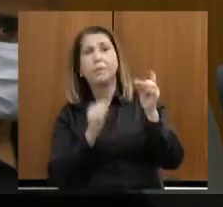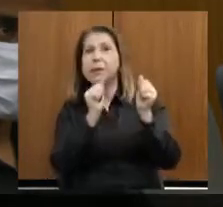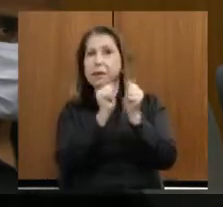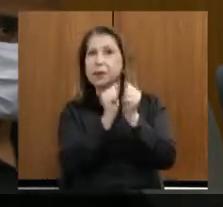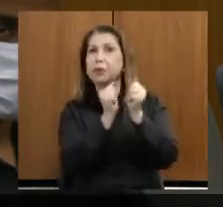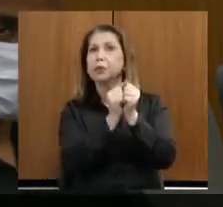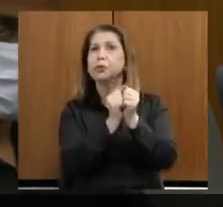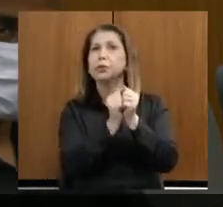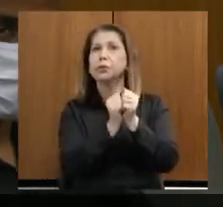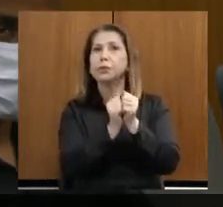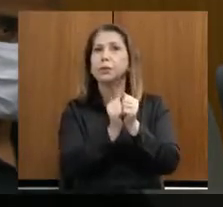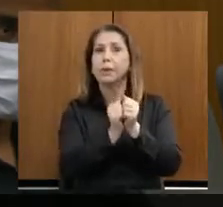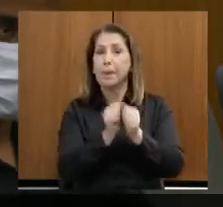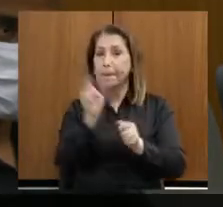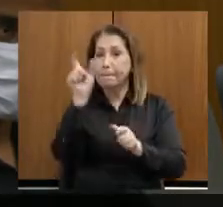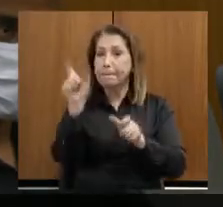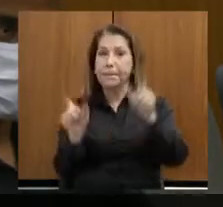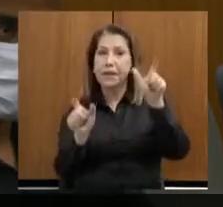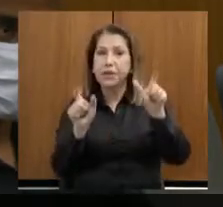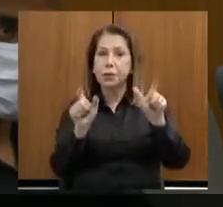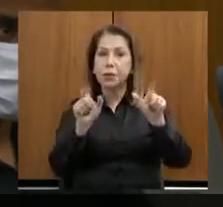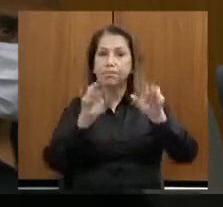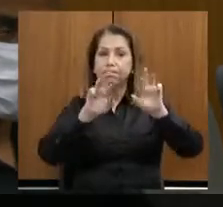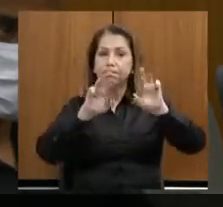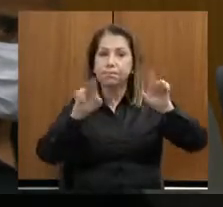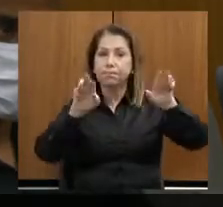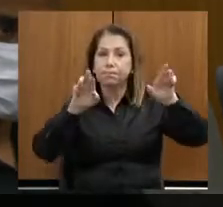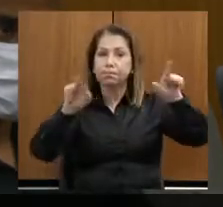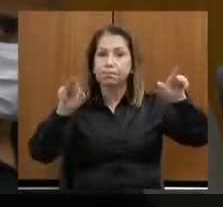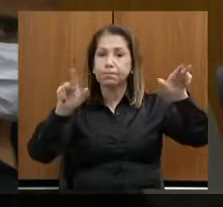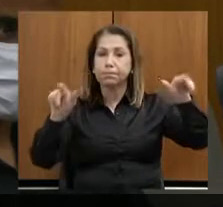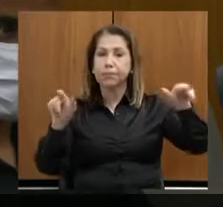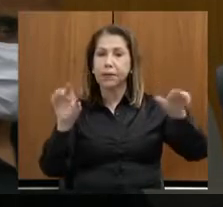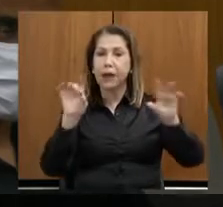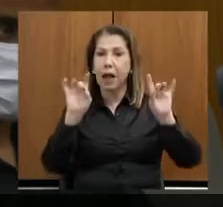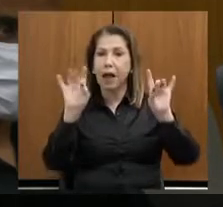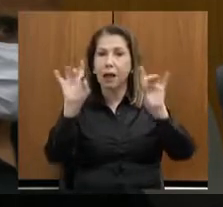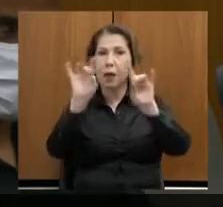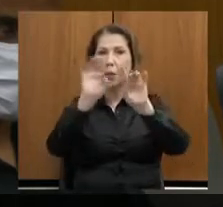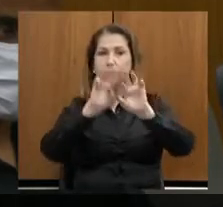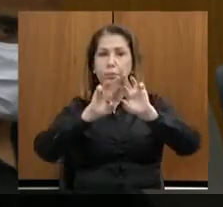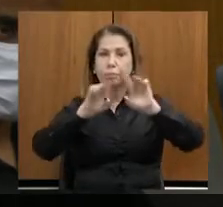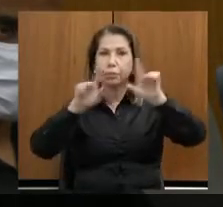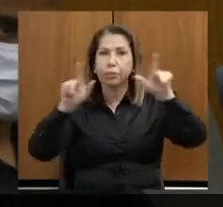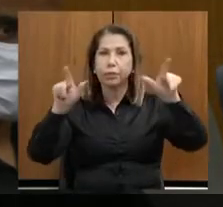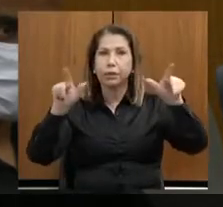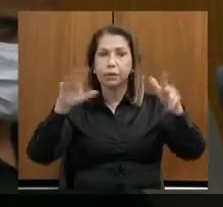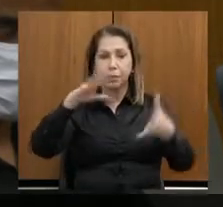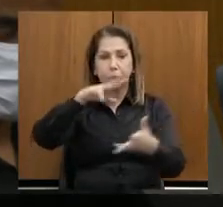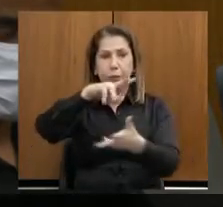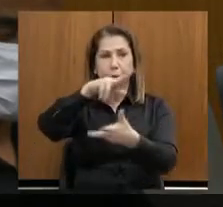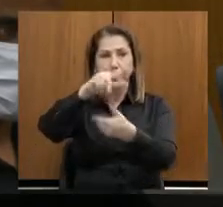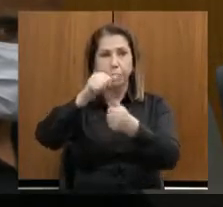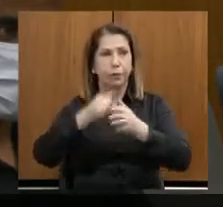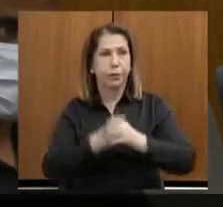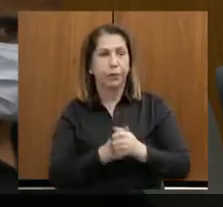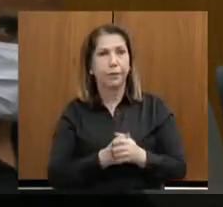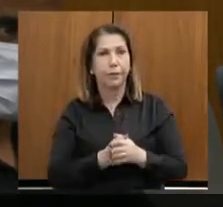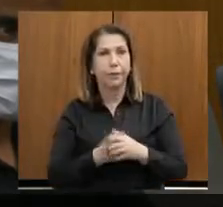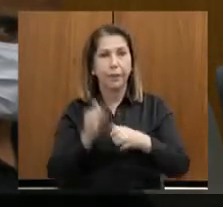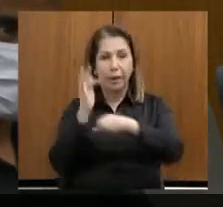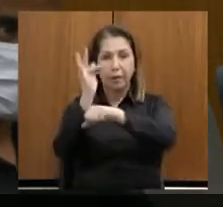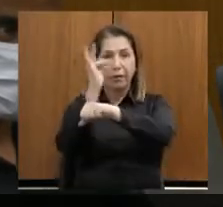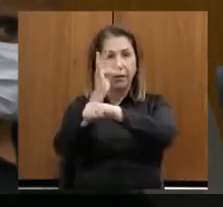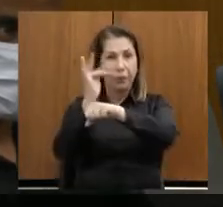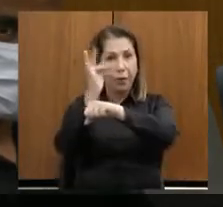então existe pessoas de tudo quanto é tipo de qualidade na face dessa terra a formalização